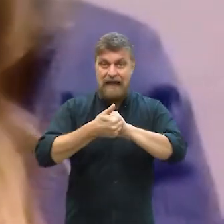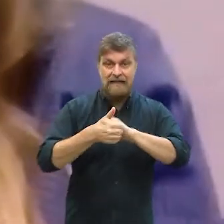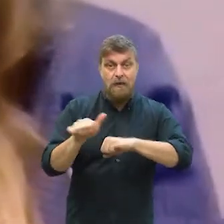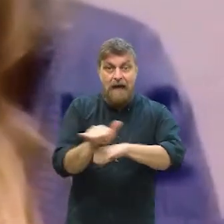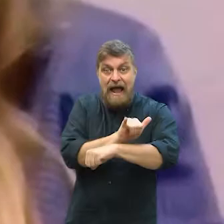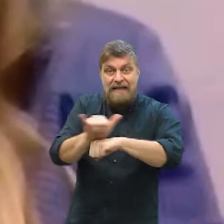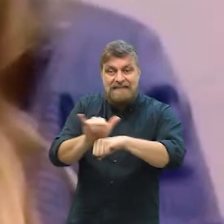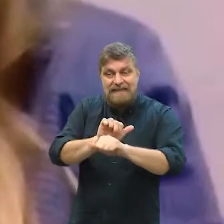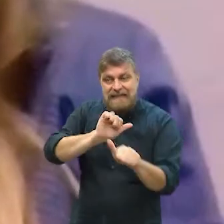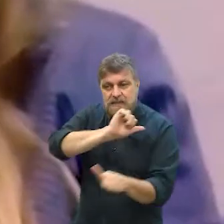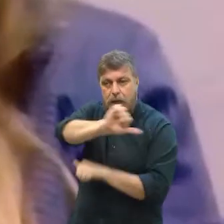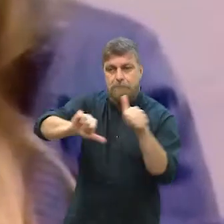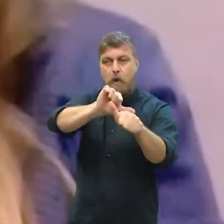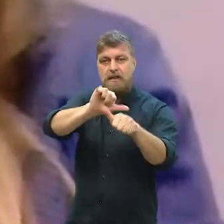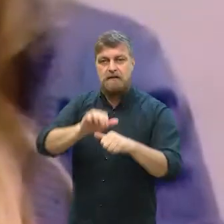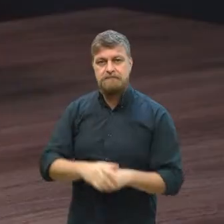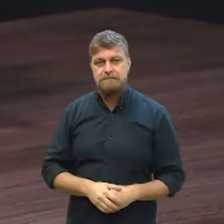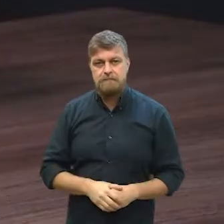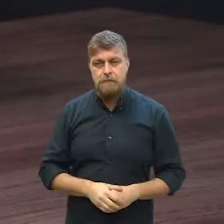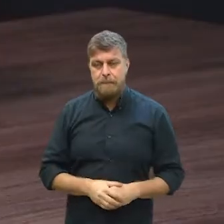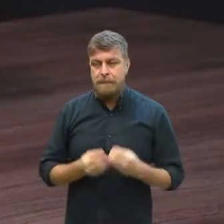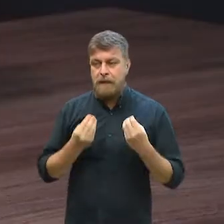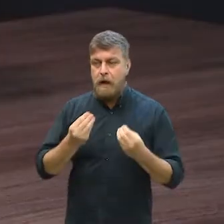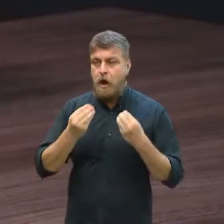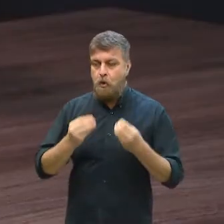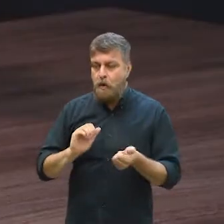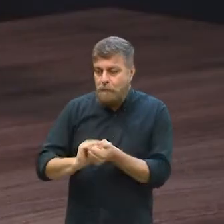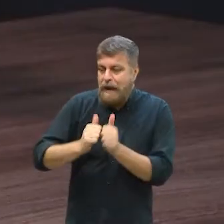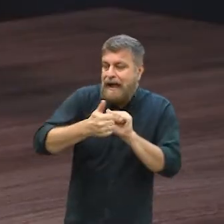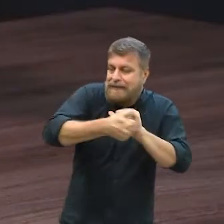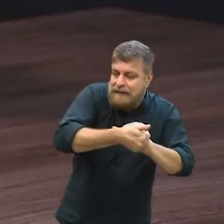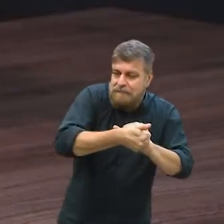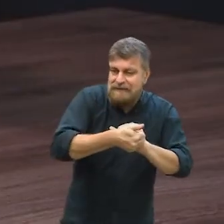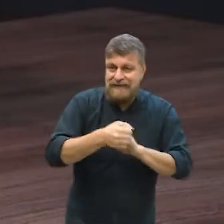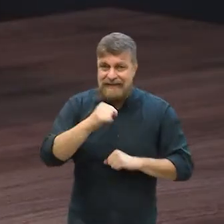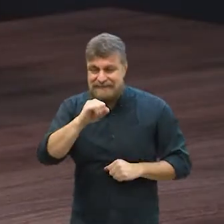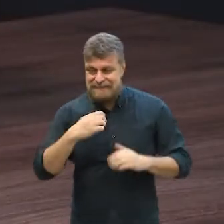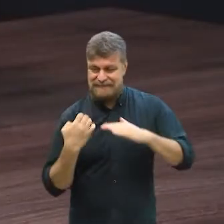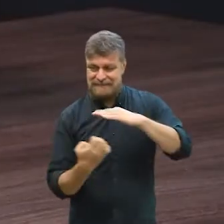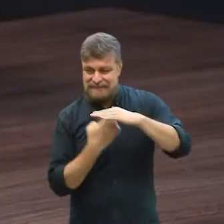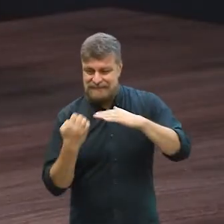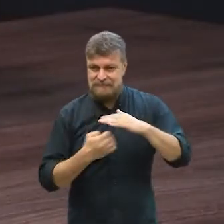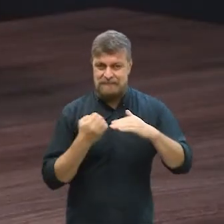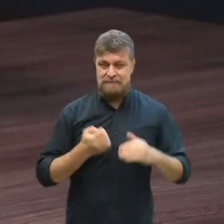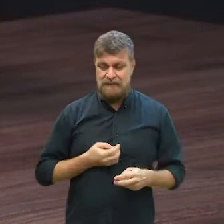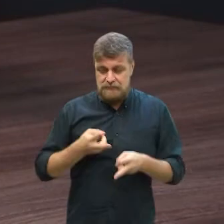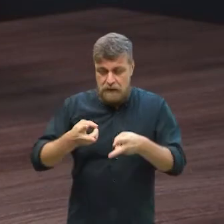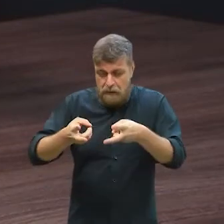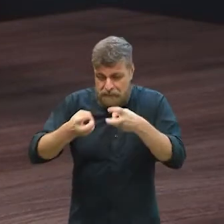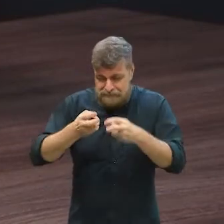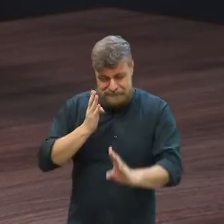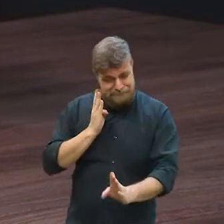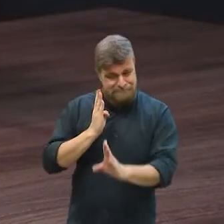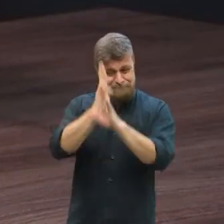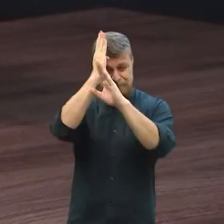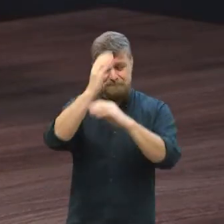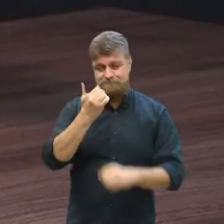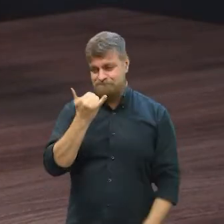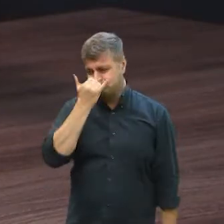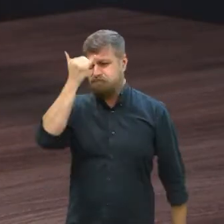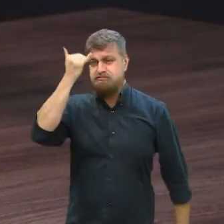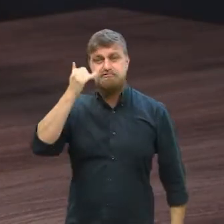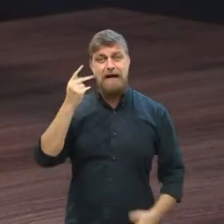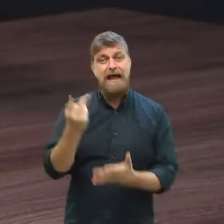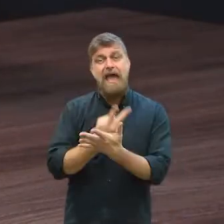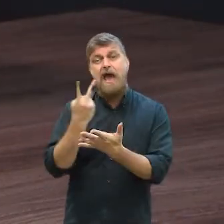as suas estratégias empresariais. Como então corrigir essa rota, caso ele faça essa análise e